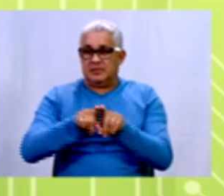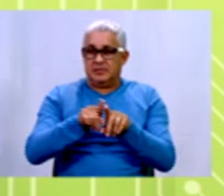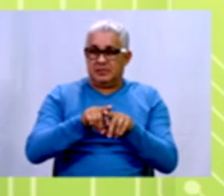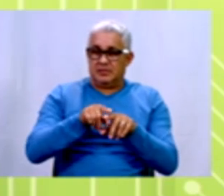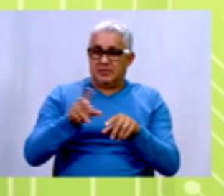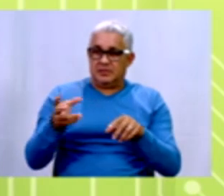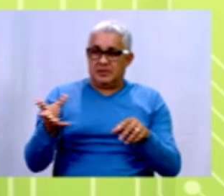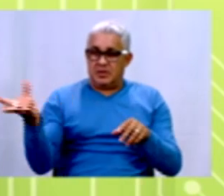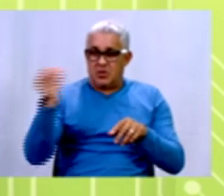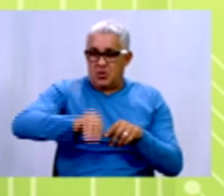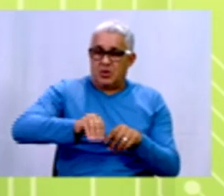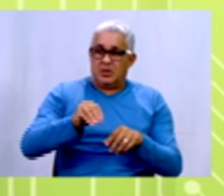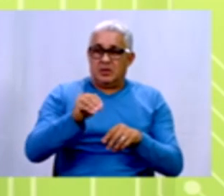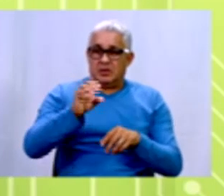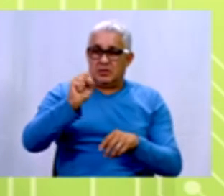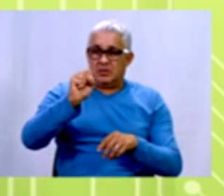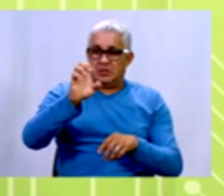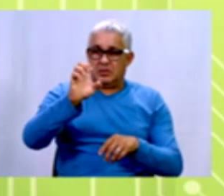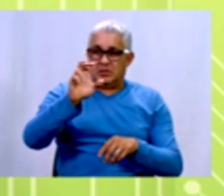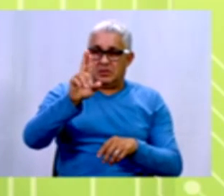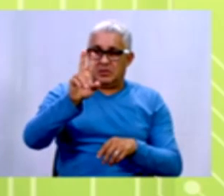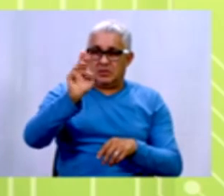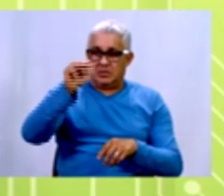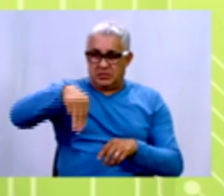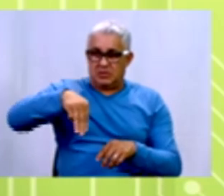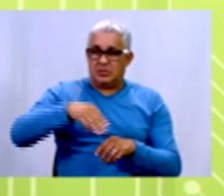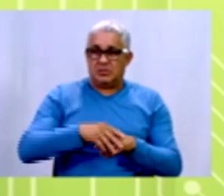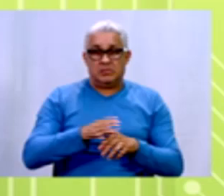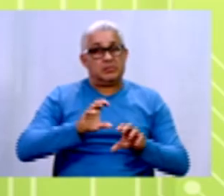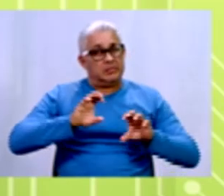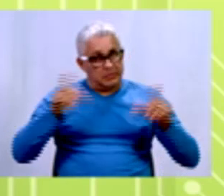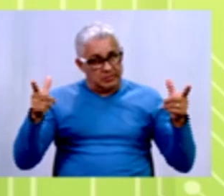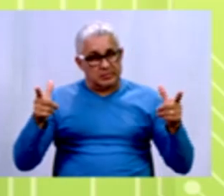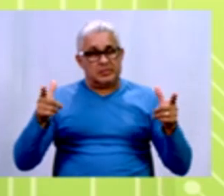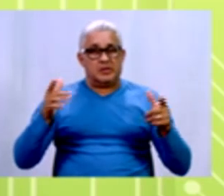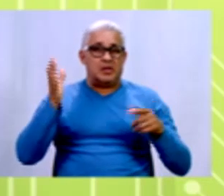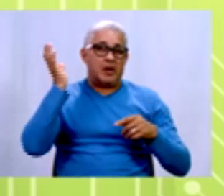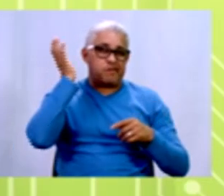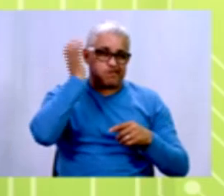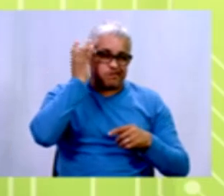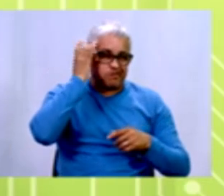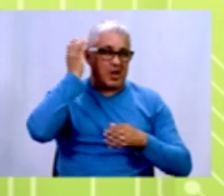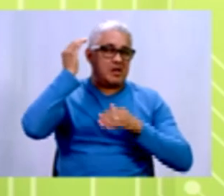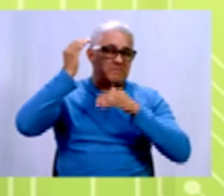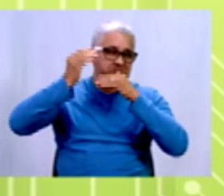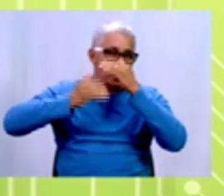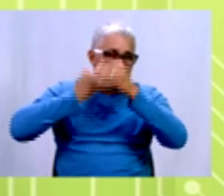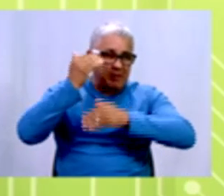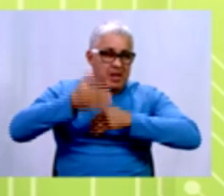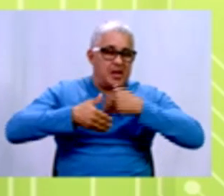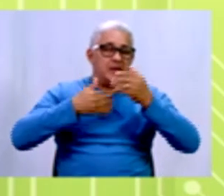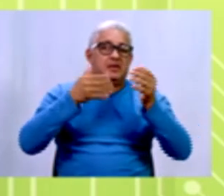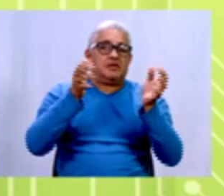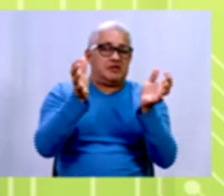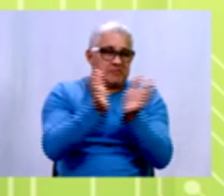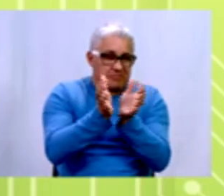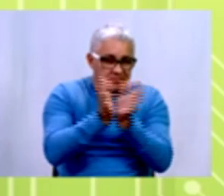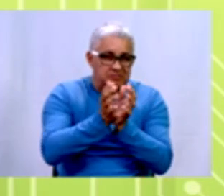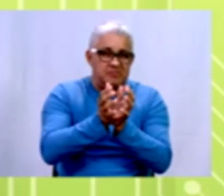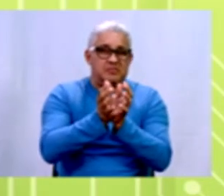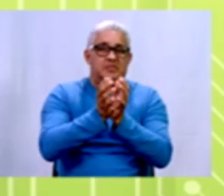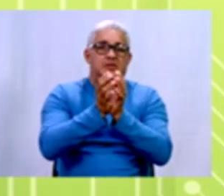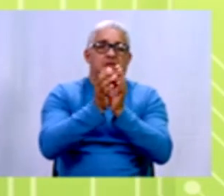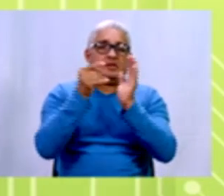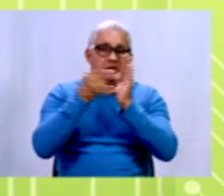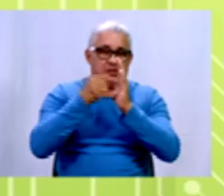é extremamente indicado, né? Claro que com a maturidade dos times, das equipes de